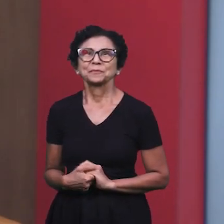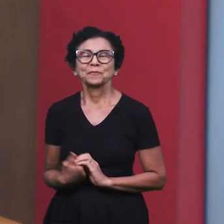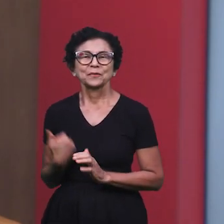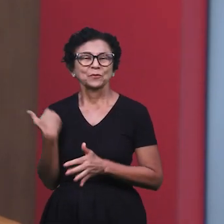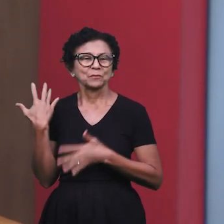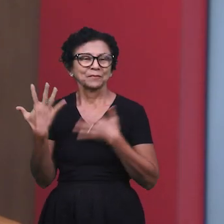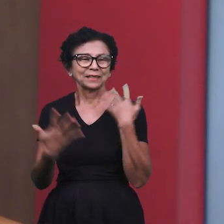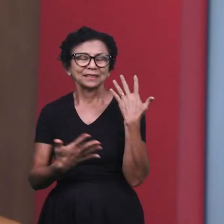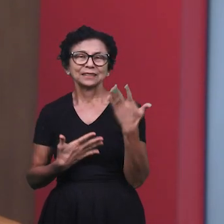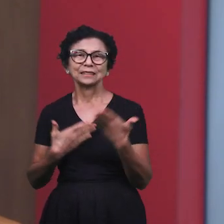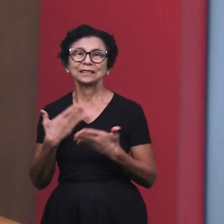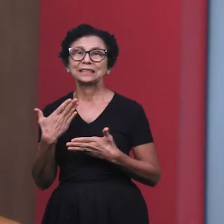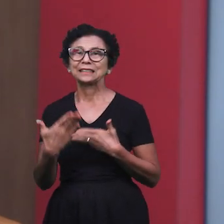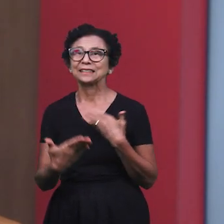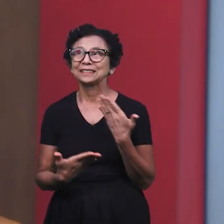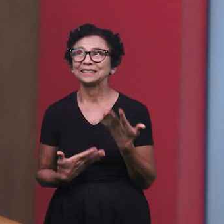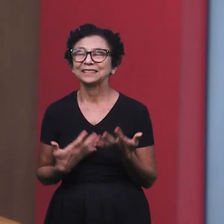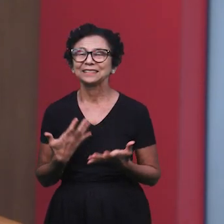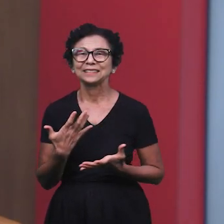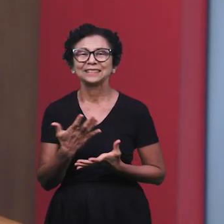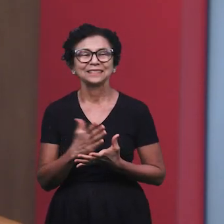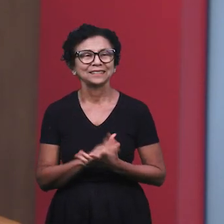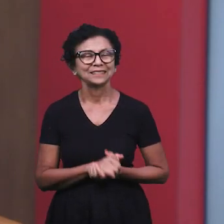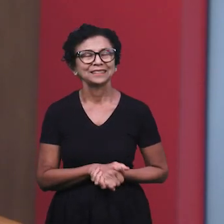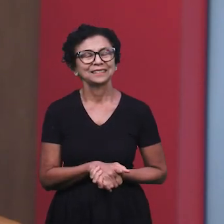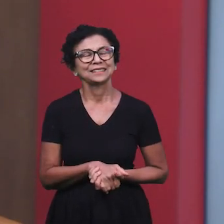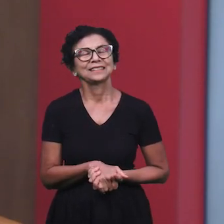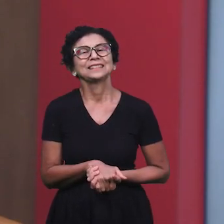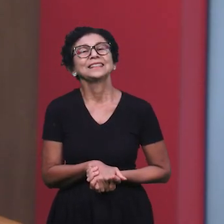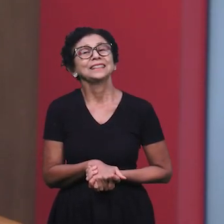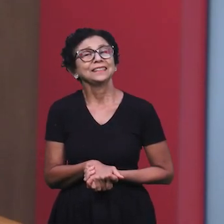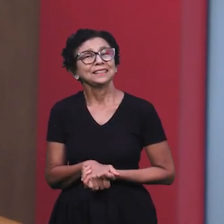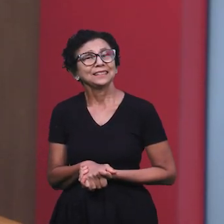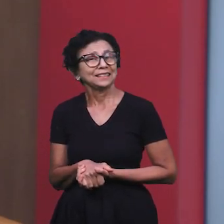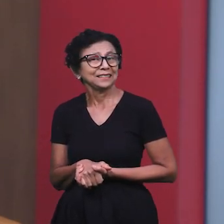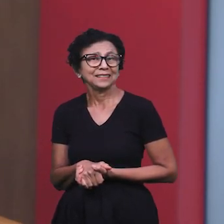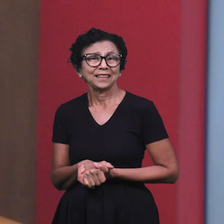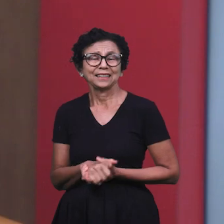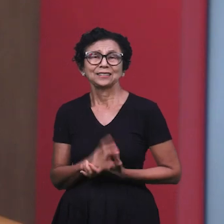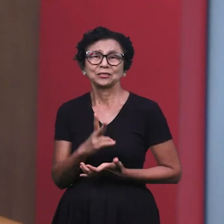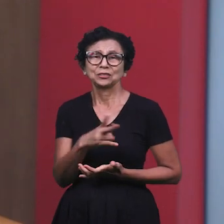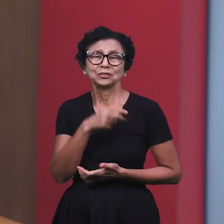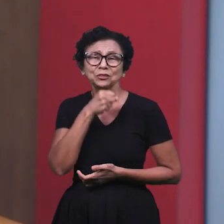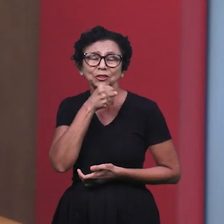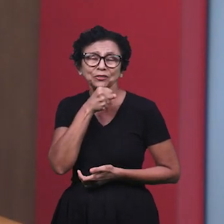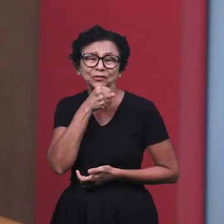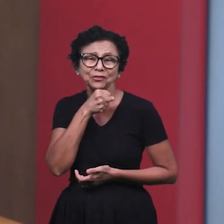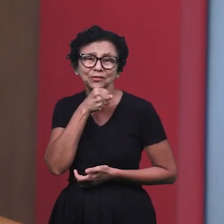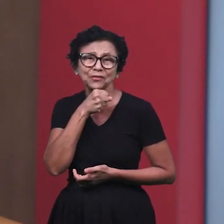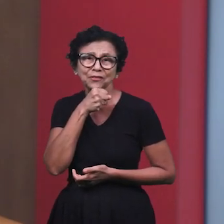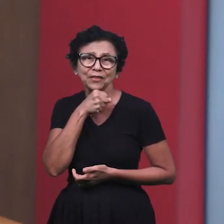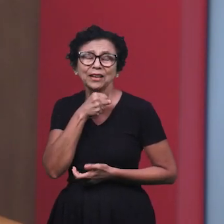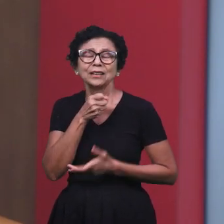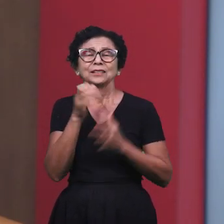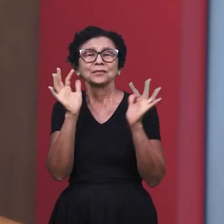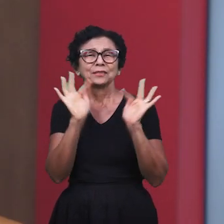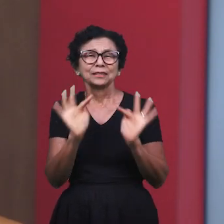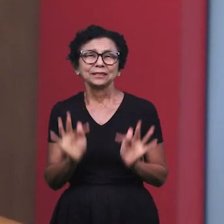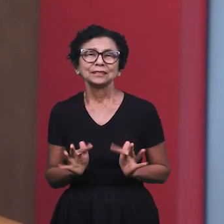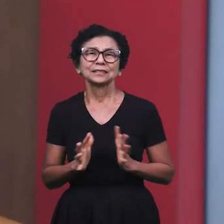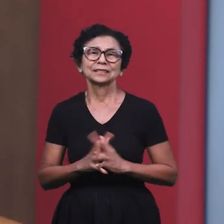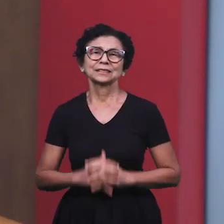trouxe uma alegria, um renovo para ela e conservou a velhice dela. Isso é maravilhoso. E no Novo